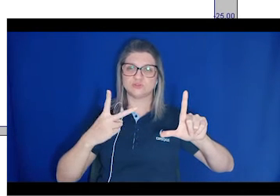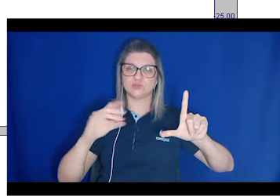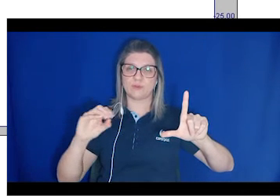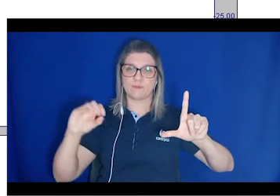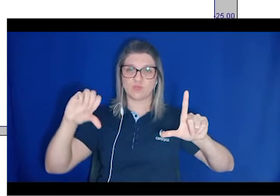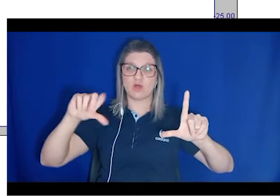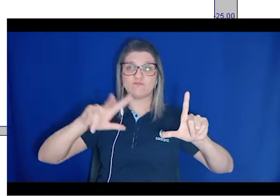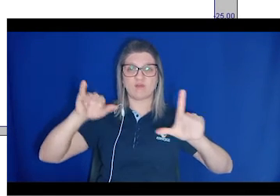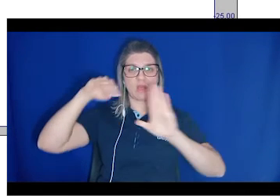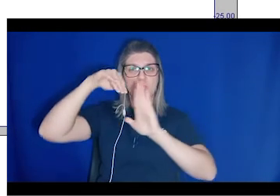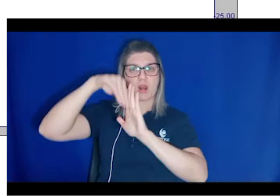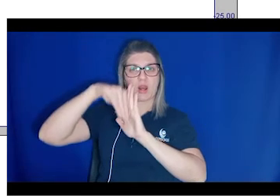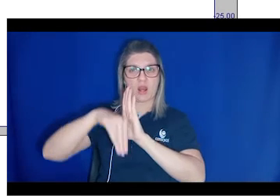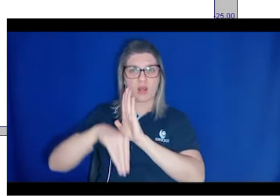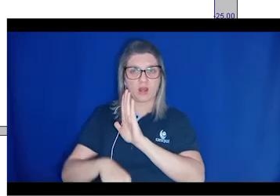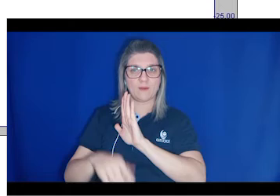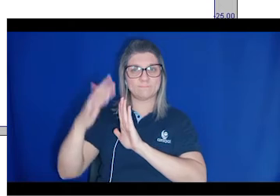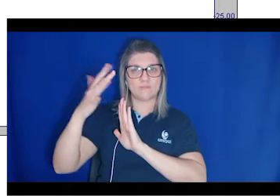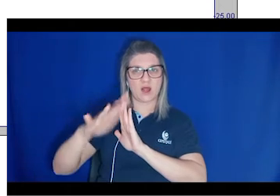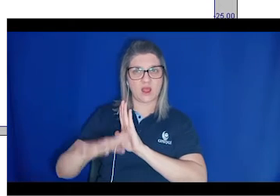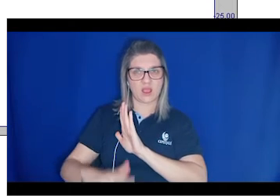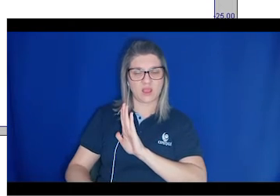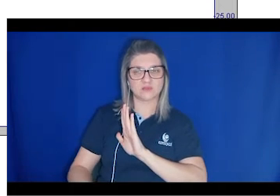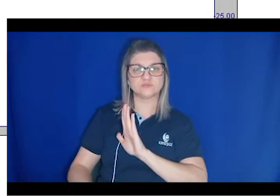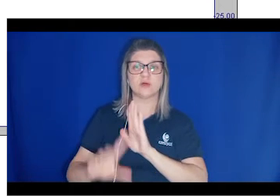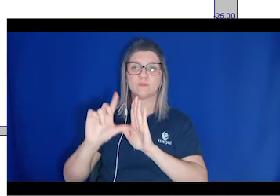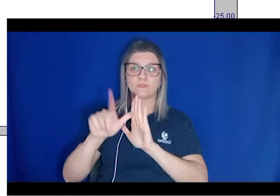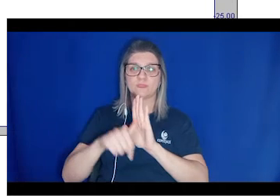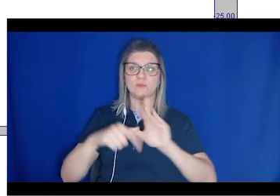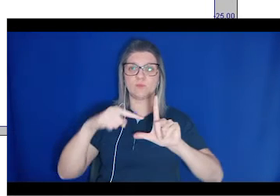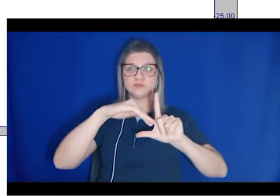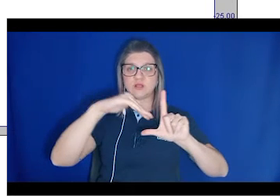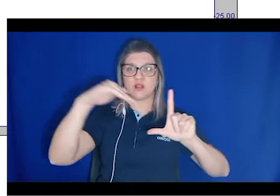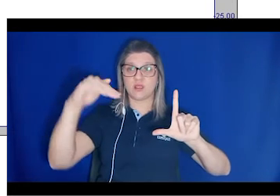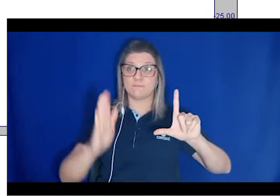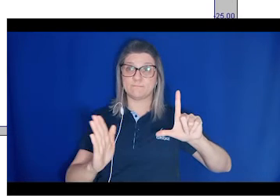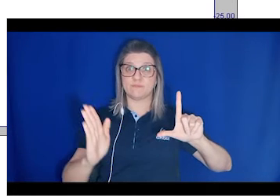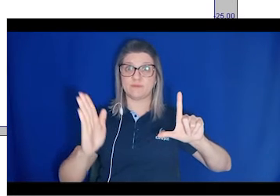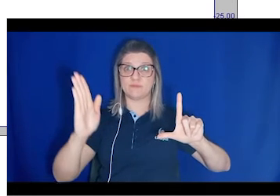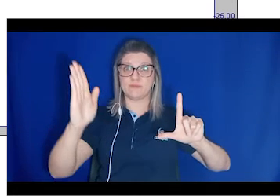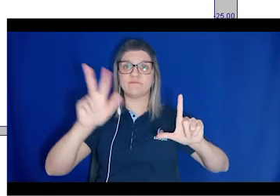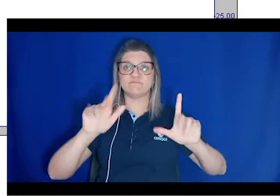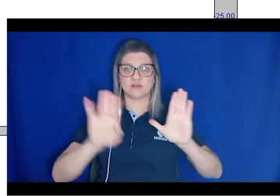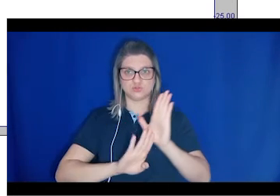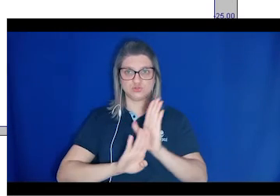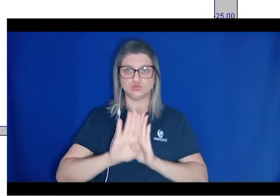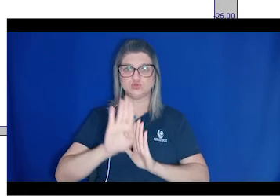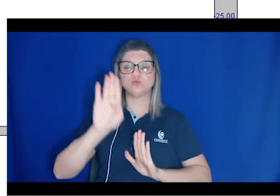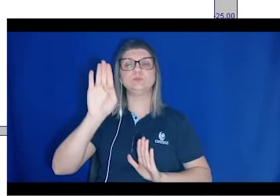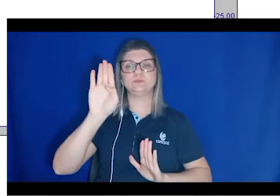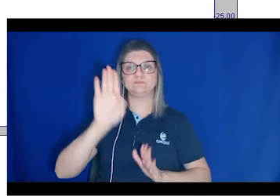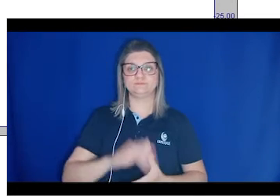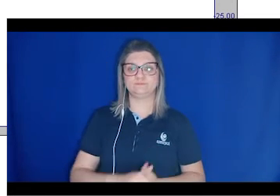tendem a desandar. Logo depois cruza para cima, a expectativa é de elevação.